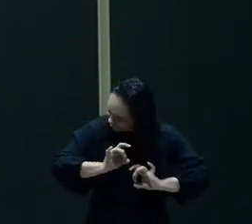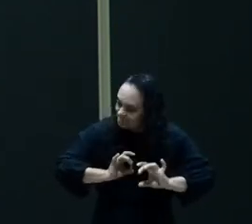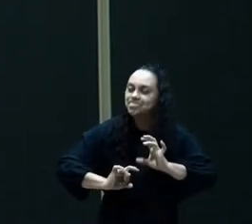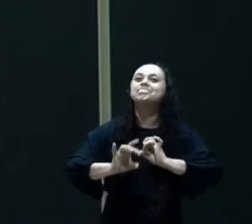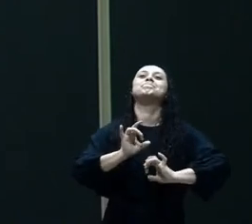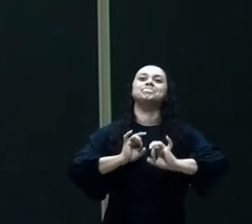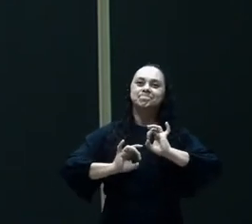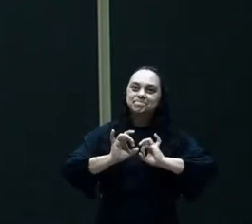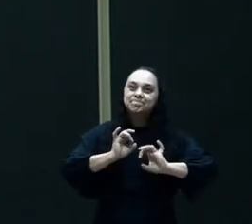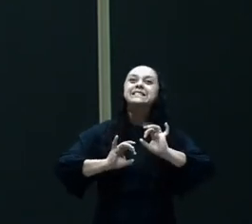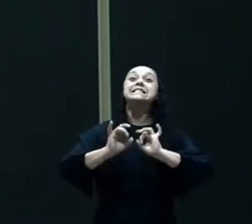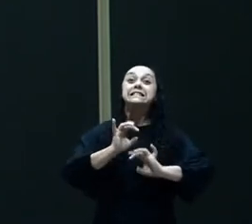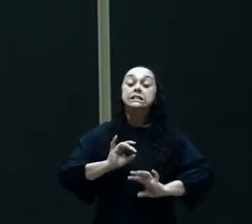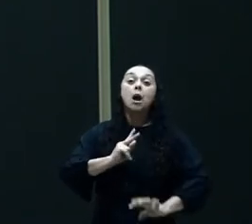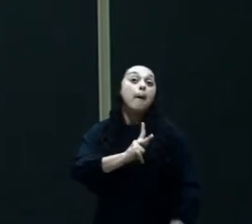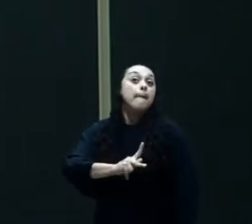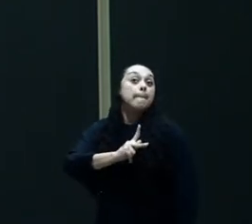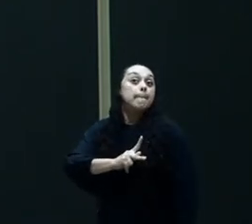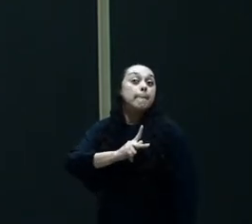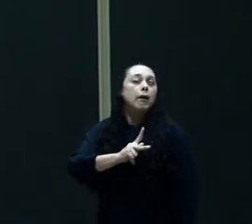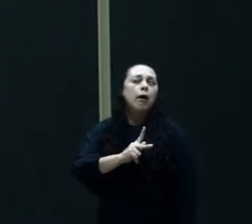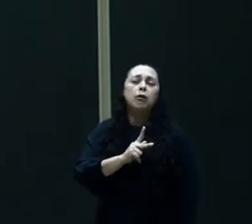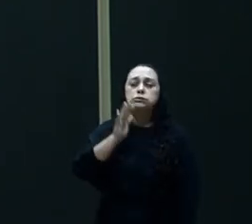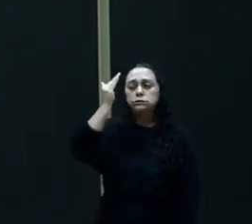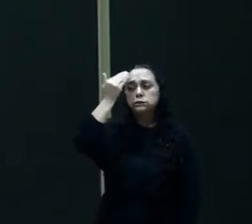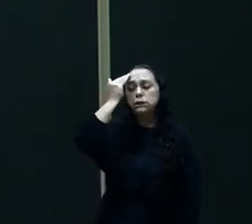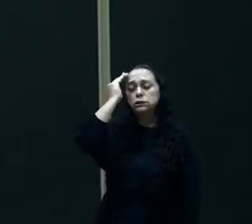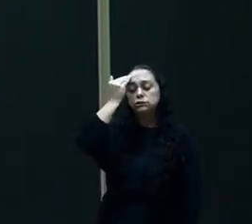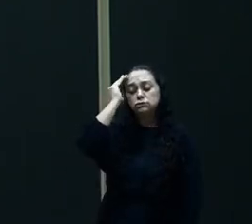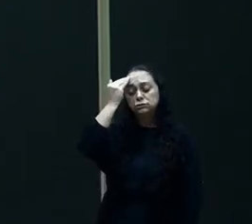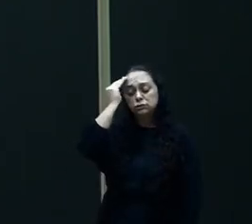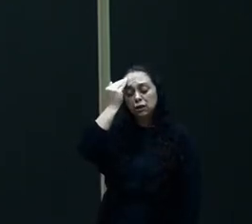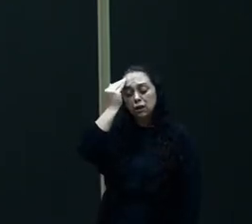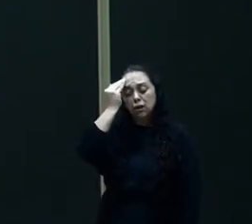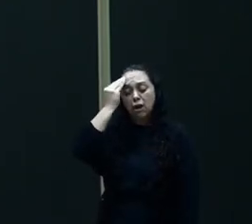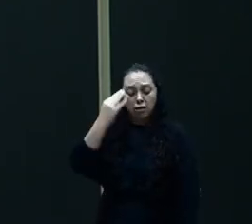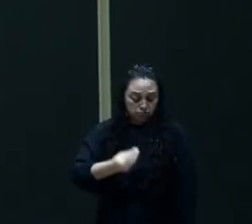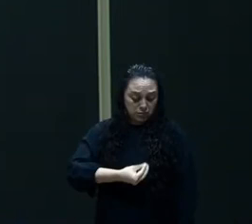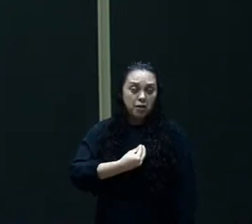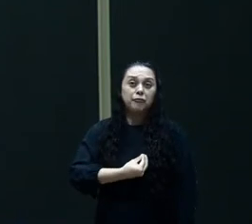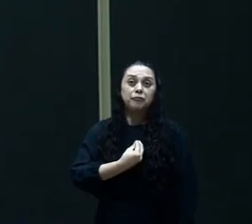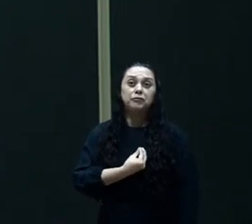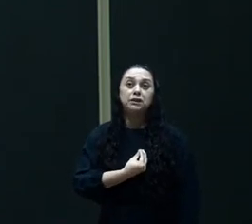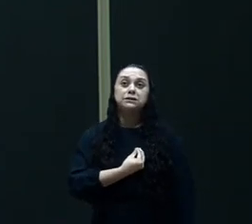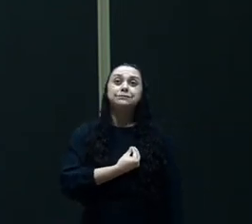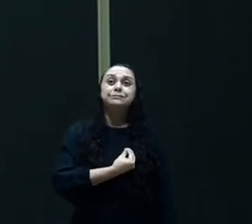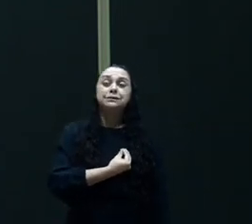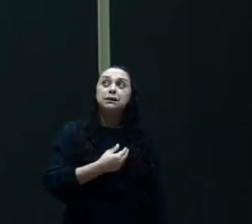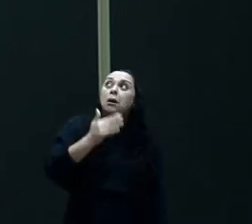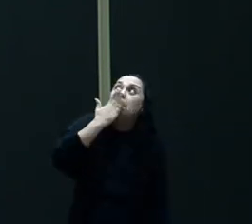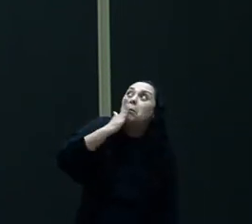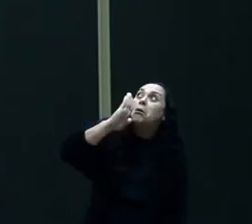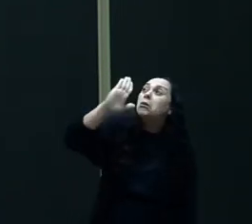medo Paulo chegou a entender um certo momento da sua vida que a promessa que Deus